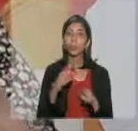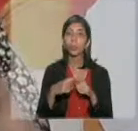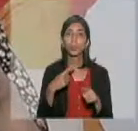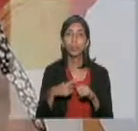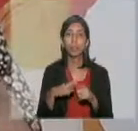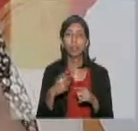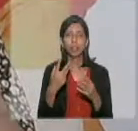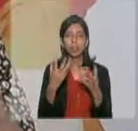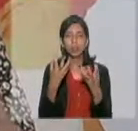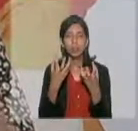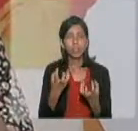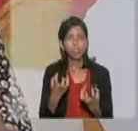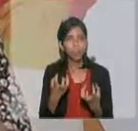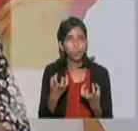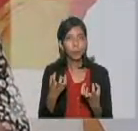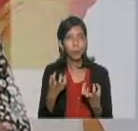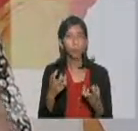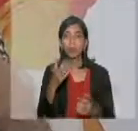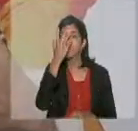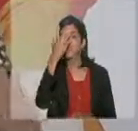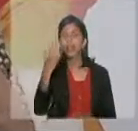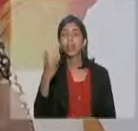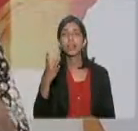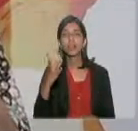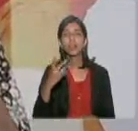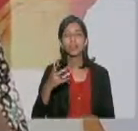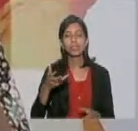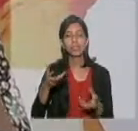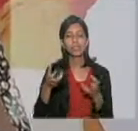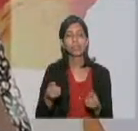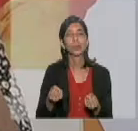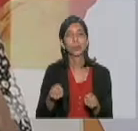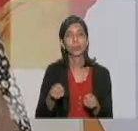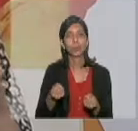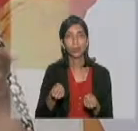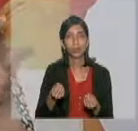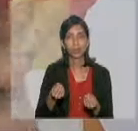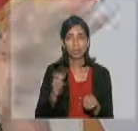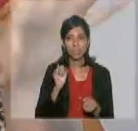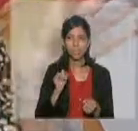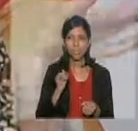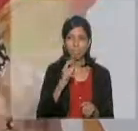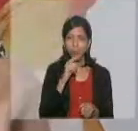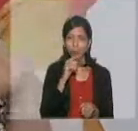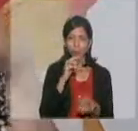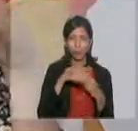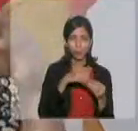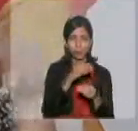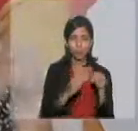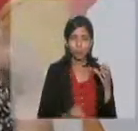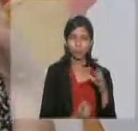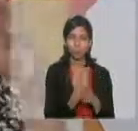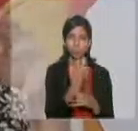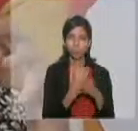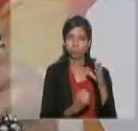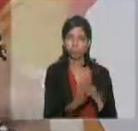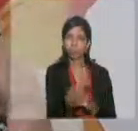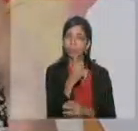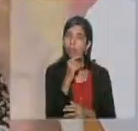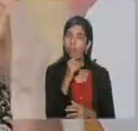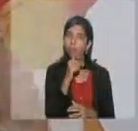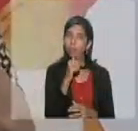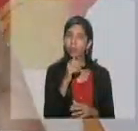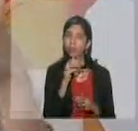faz aquela superfície mais seca e facilita na hora de segurar. Se você cozinha no úmido, no vapor ou na